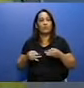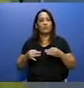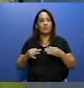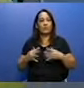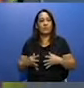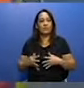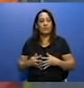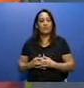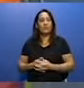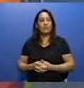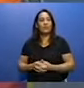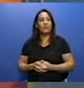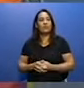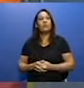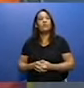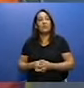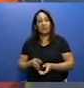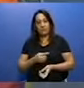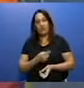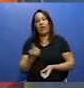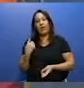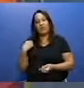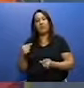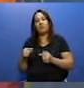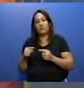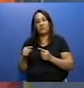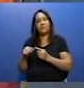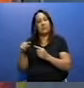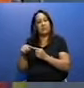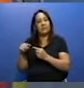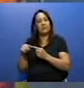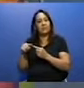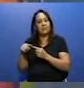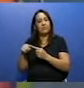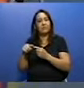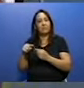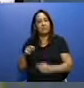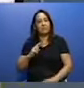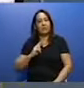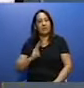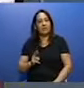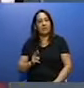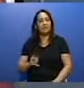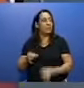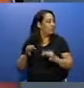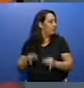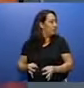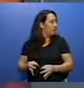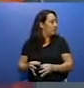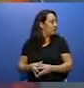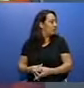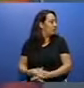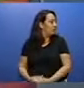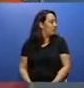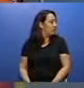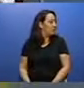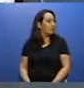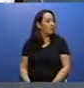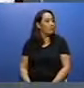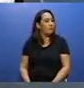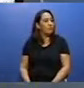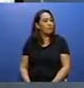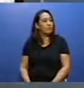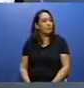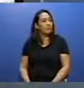contou como ela, a gente concorda, não concorda? Ela foi contando de 4 em 4. Por quê mesmo? Porque